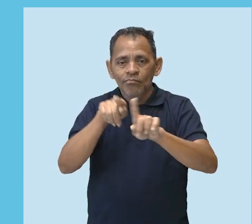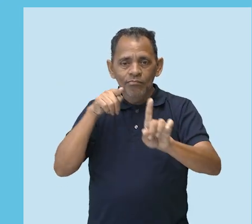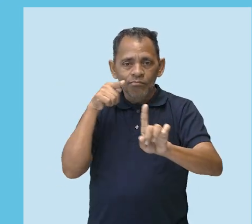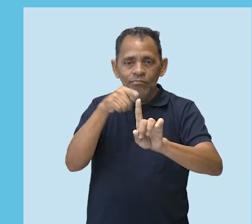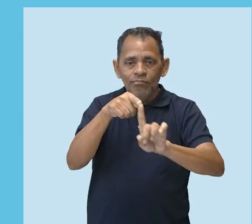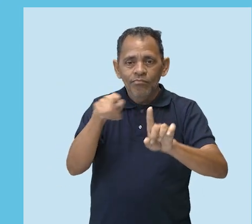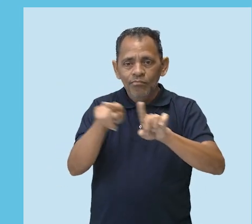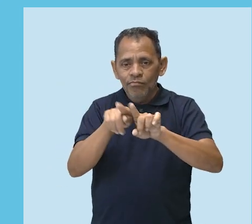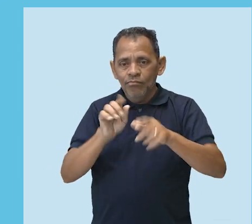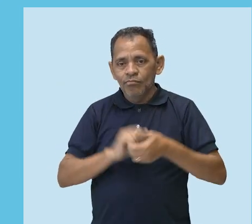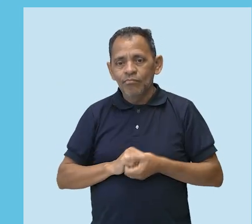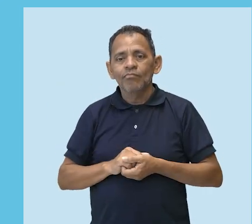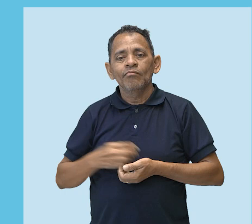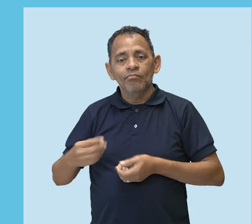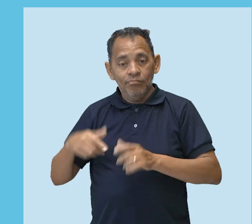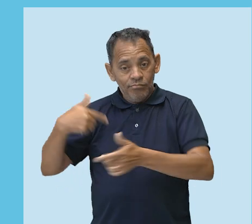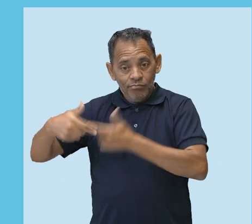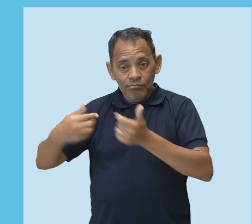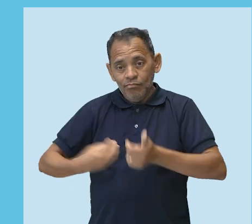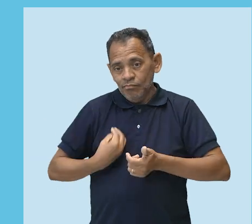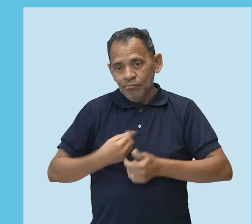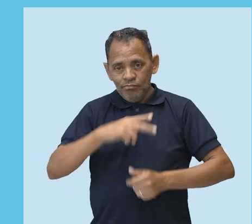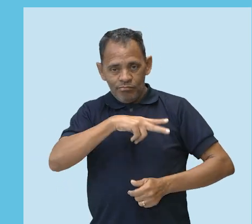e vida pessoal.